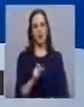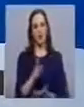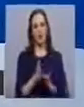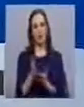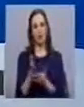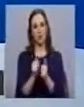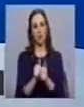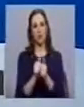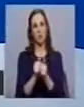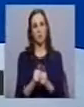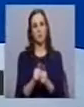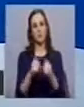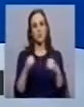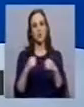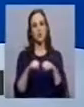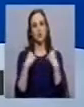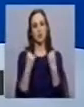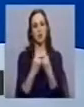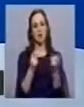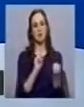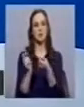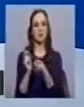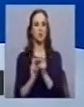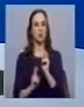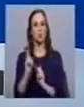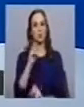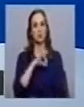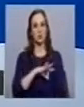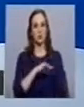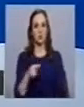esta reunião da concertação social, onde se debate então o aumento do salário mínimo.